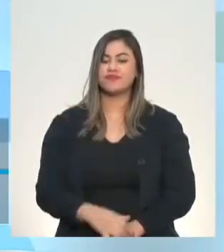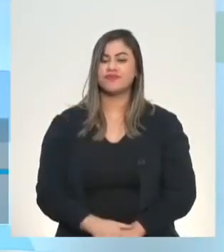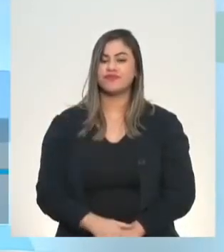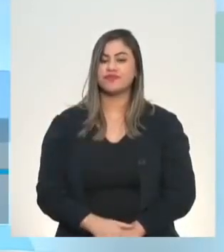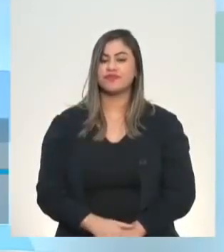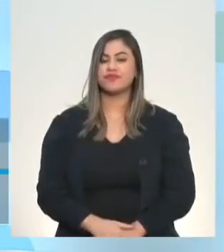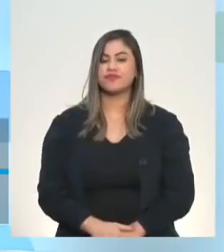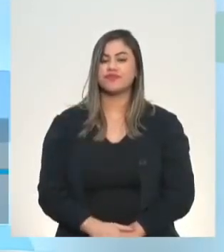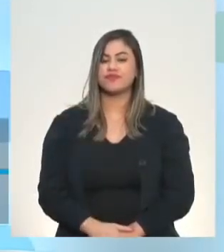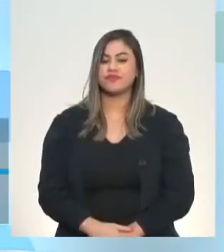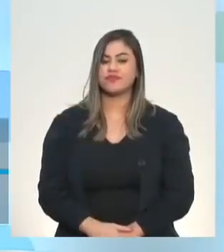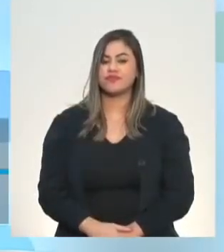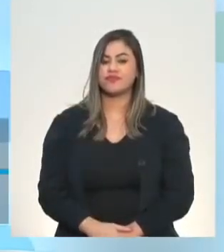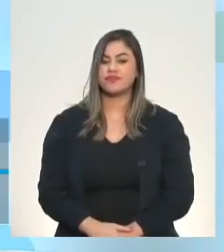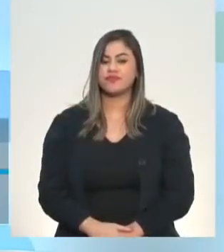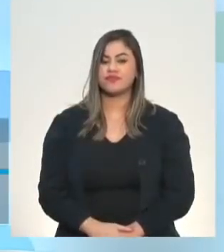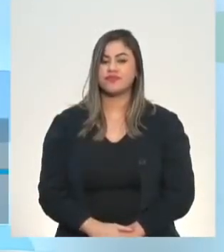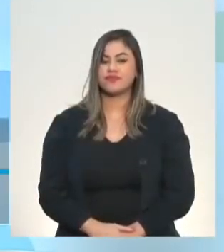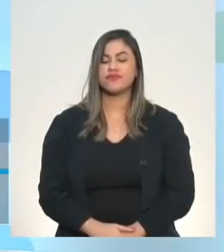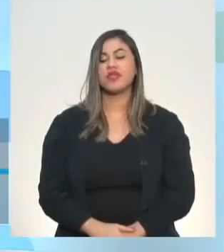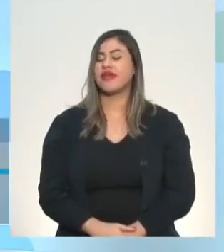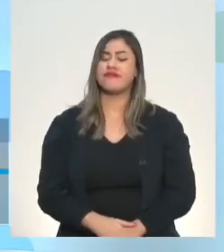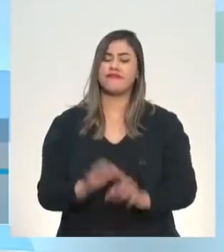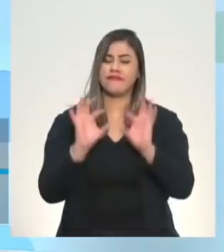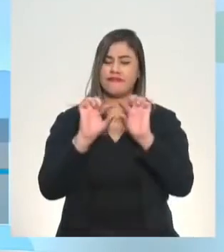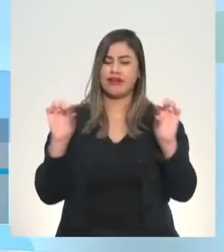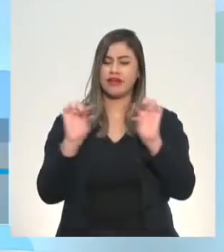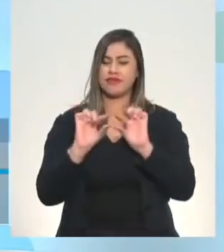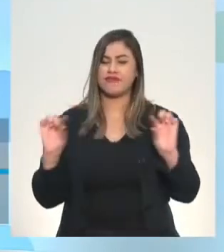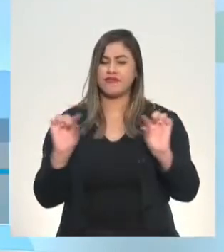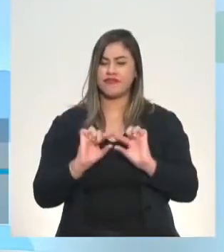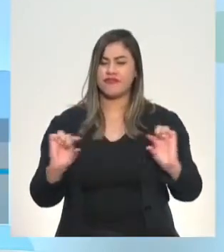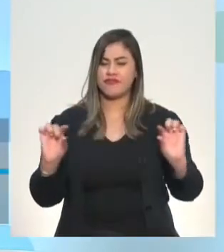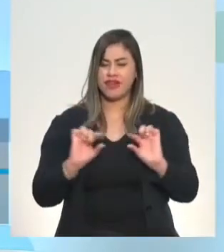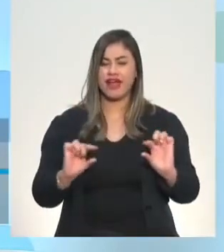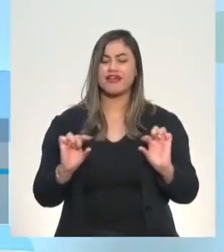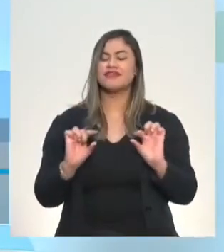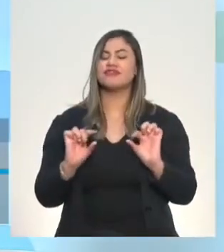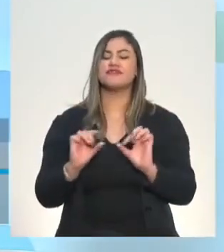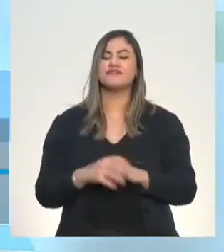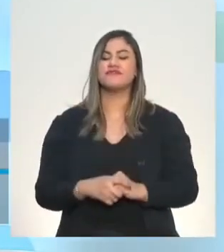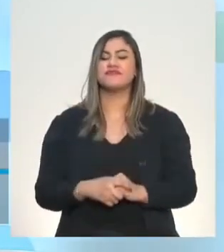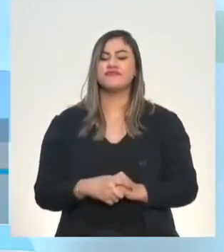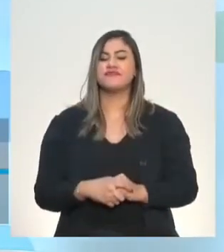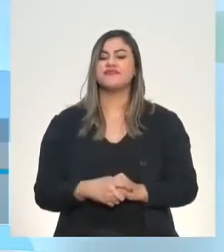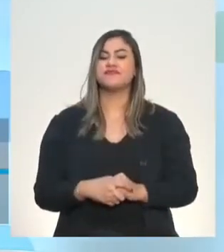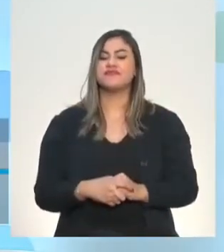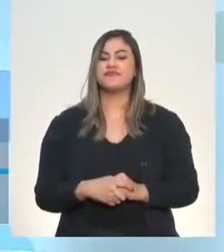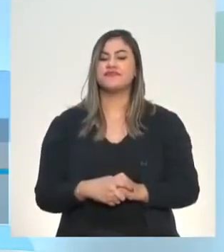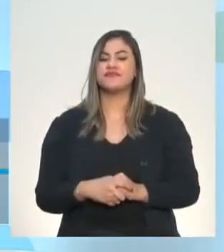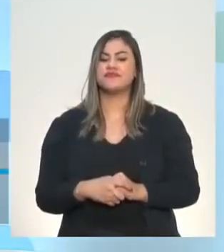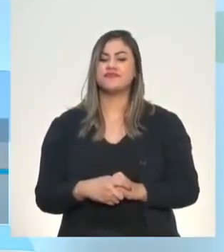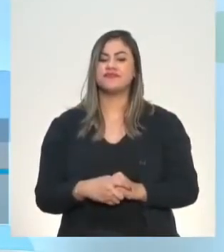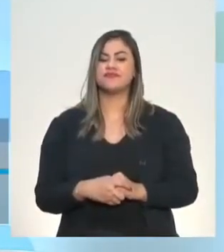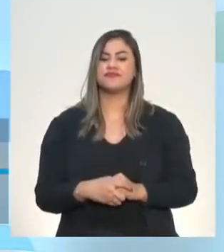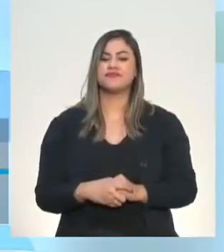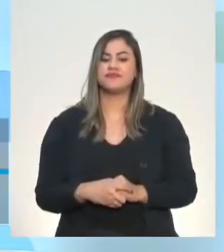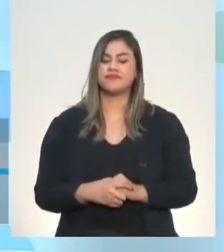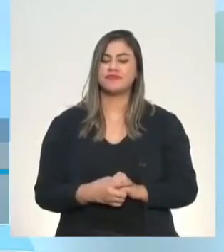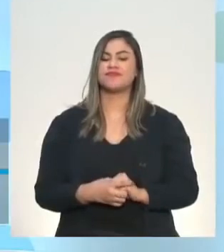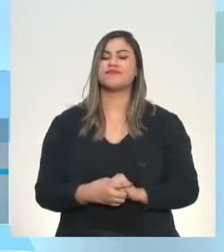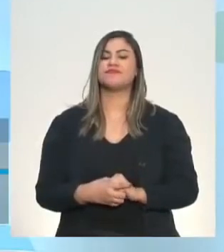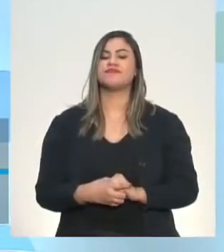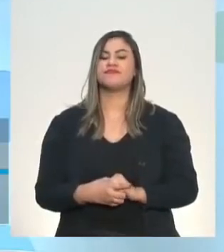João Gilberto, he worked with João Gilberto. Temos um good morning aqui no meio. He wrote The Girl from